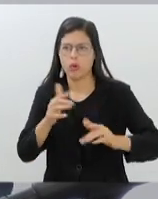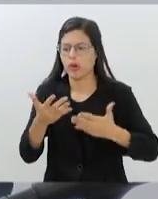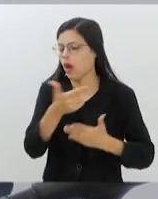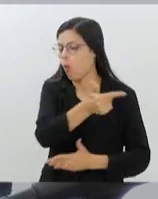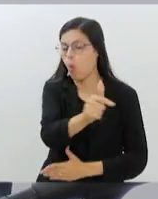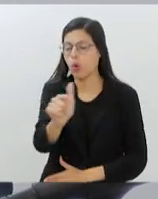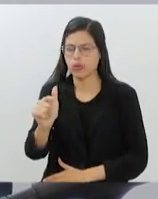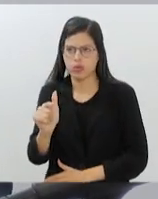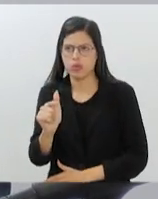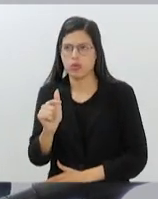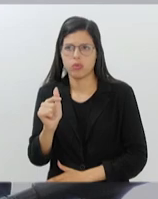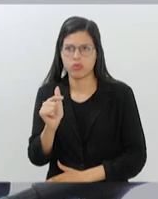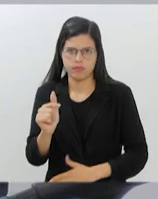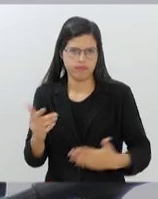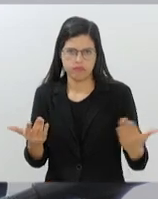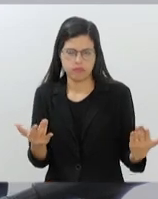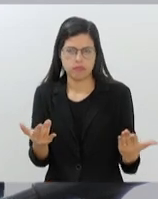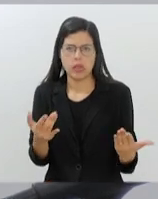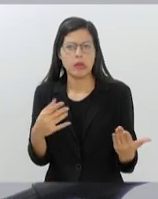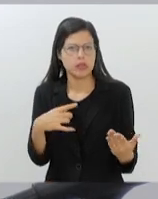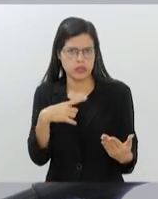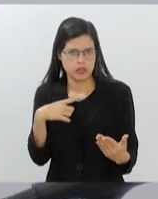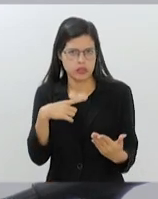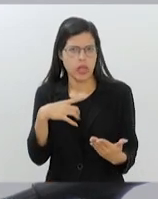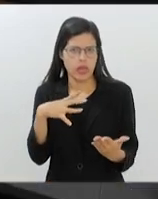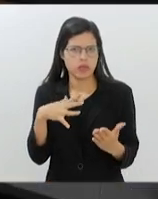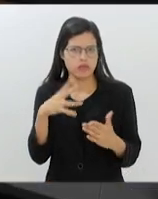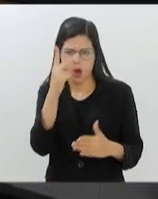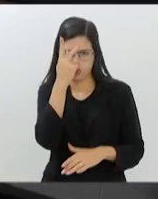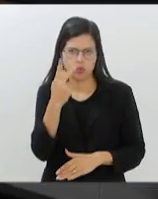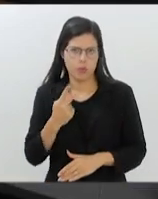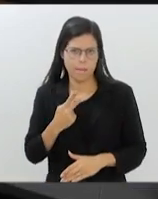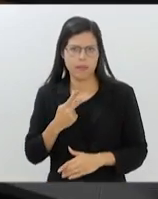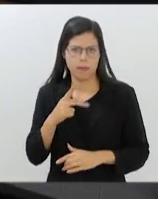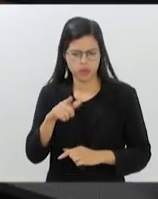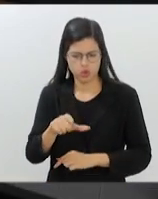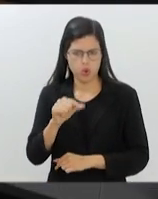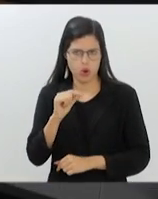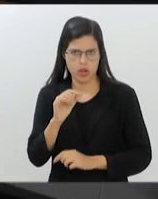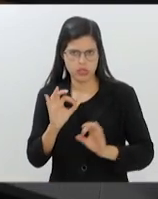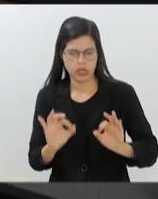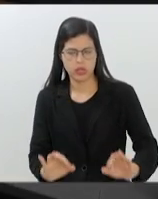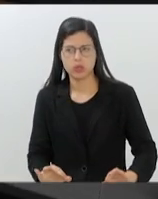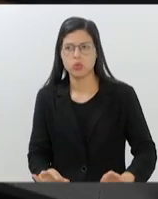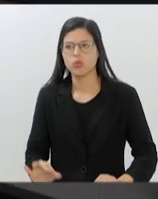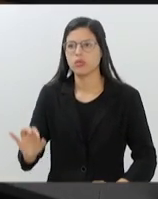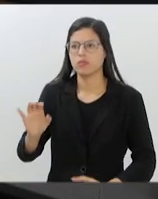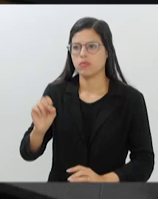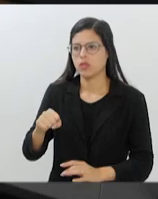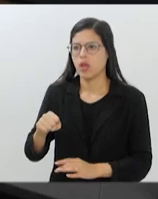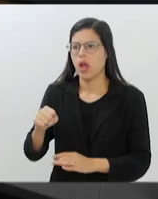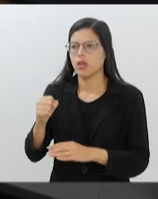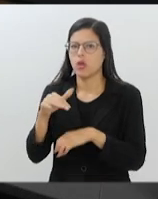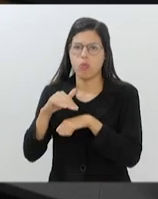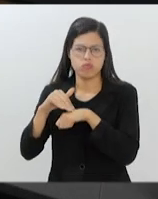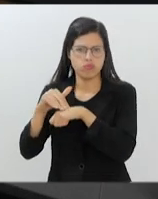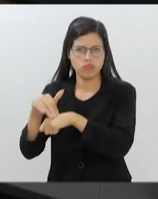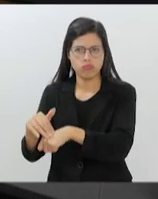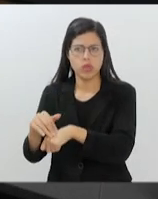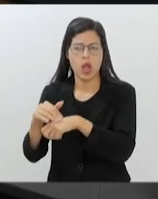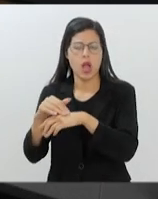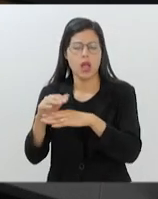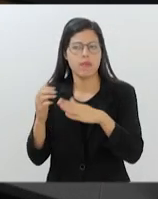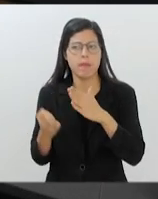portais x se ten autoridade para isso sim a Eu submeto a agência elce por exemplo